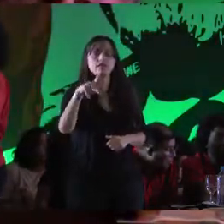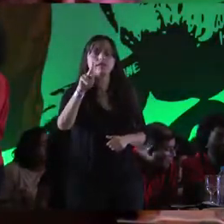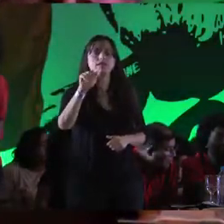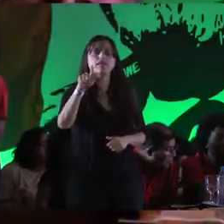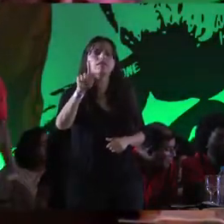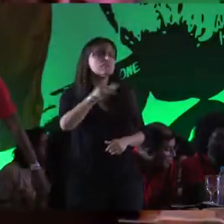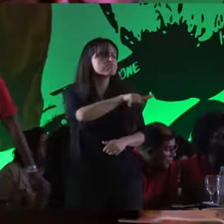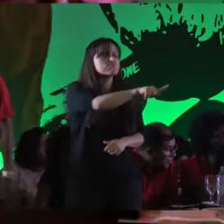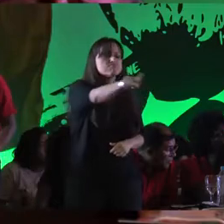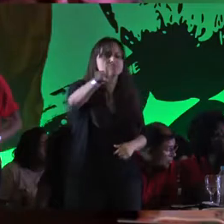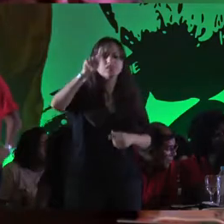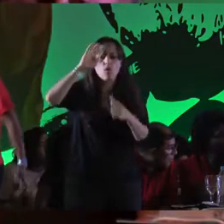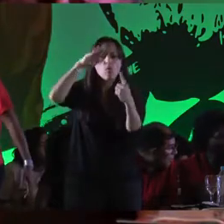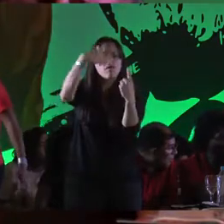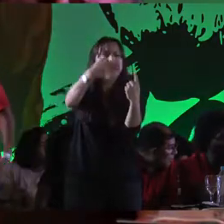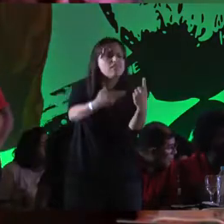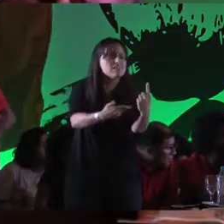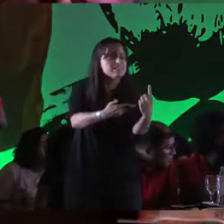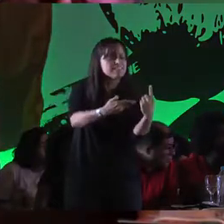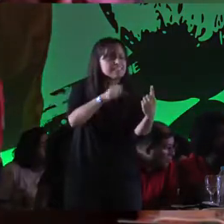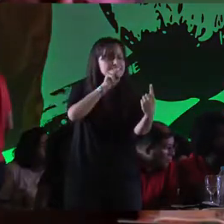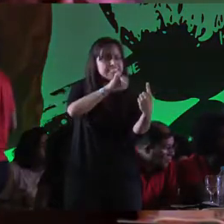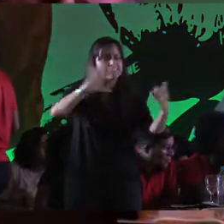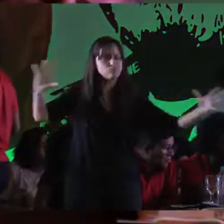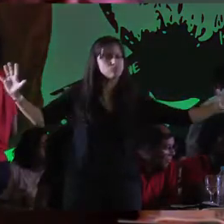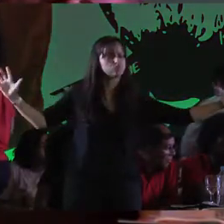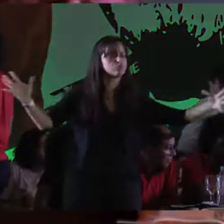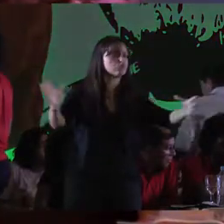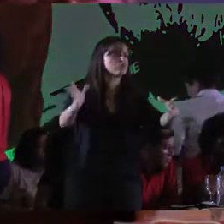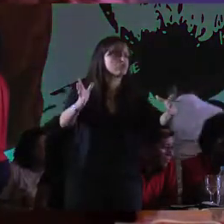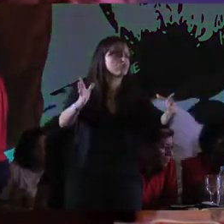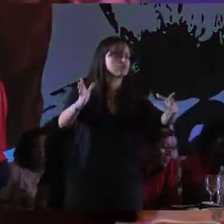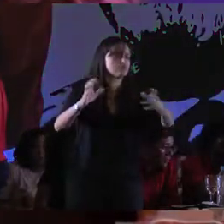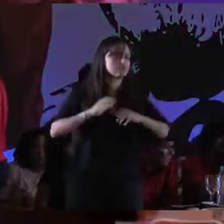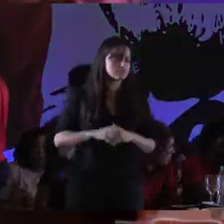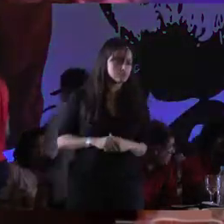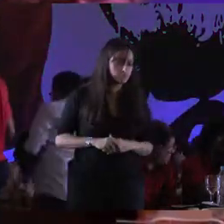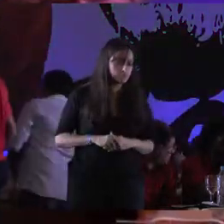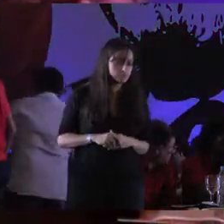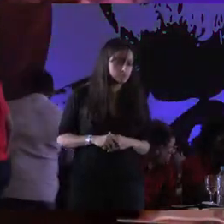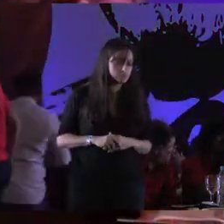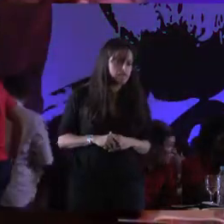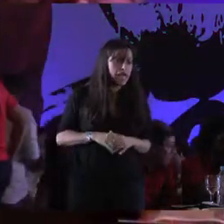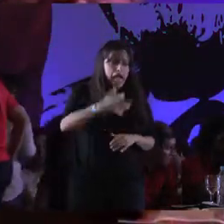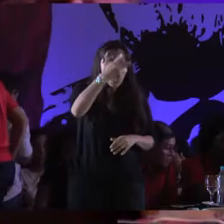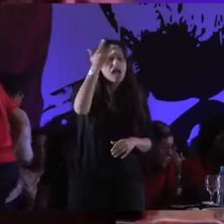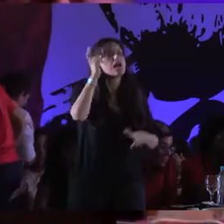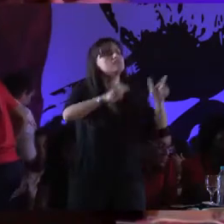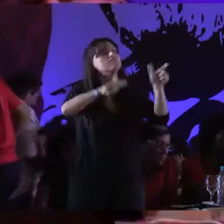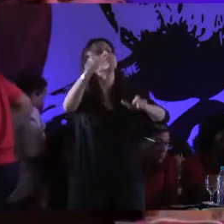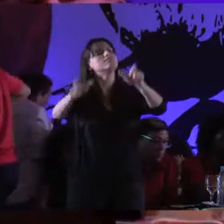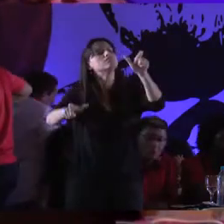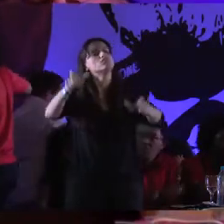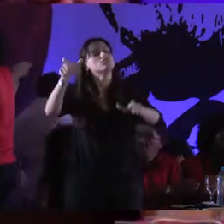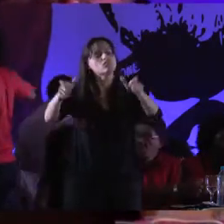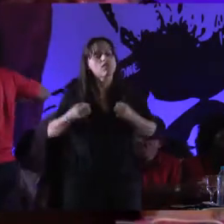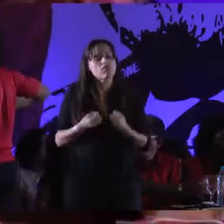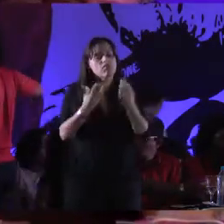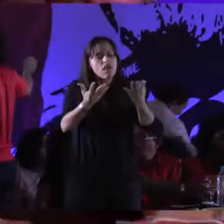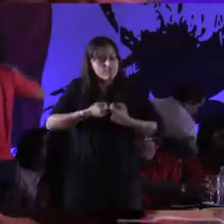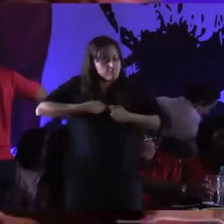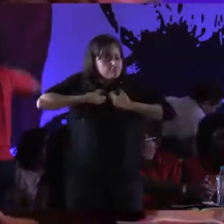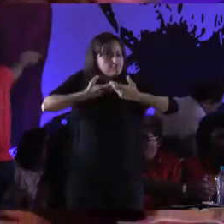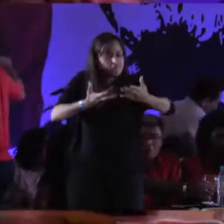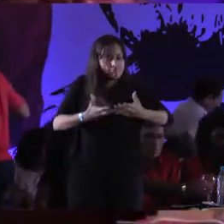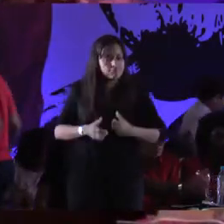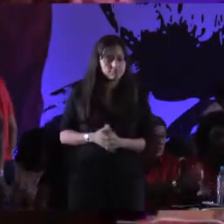que eles homenageiam quando eles se reúnem? Quem será que são as pessoas que inspiram aqueles que